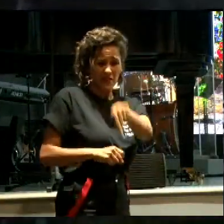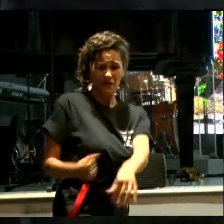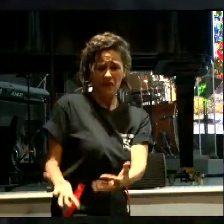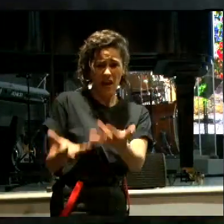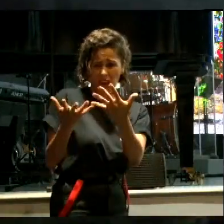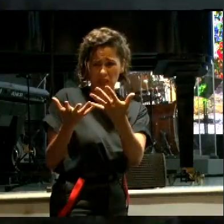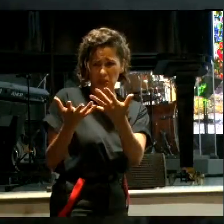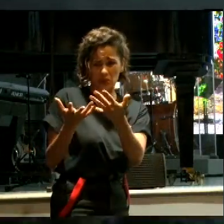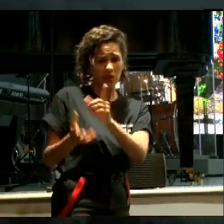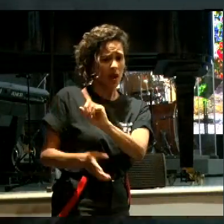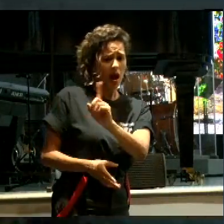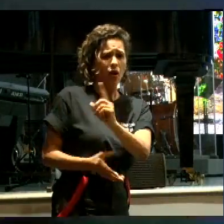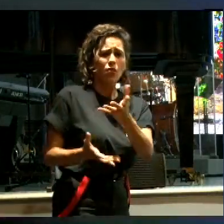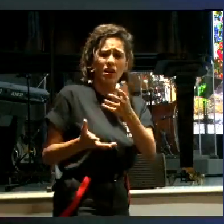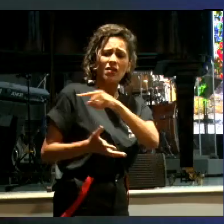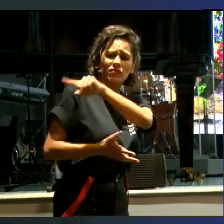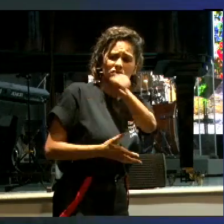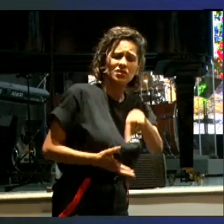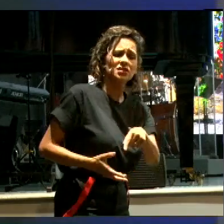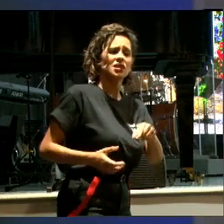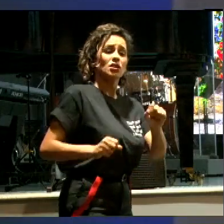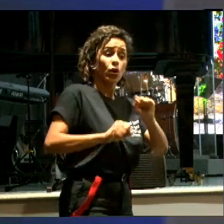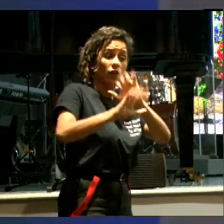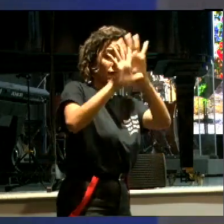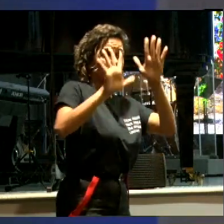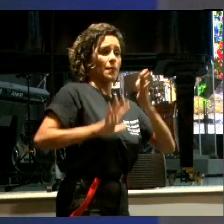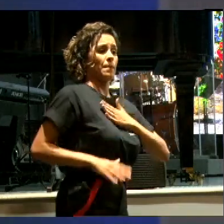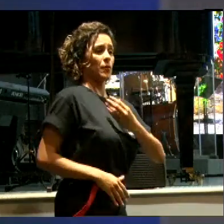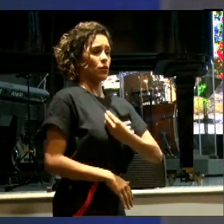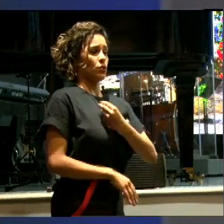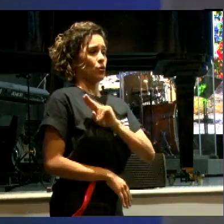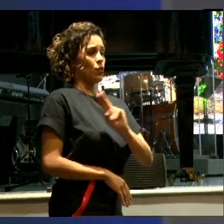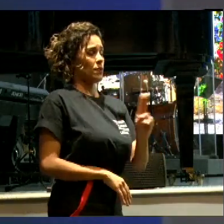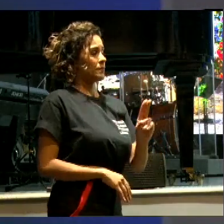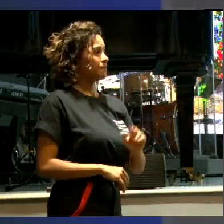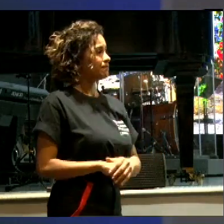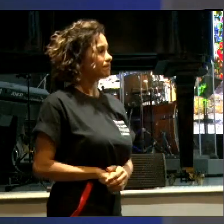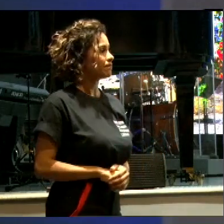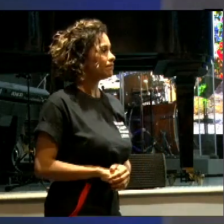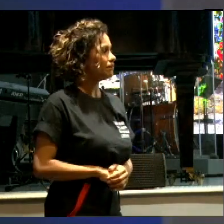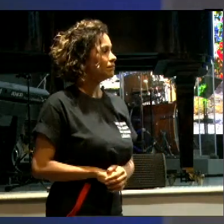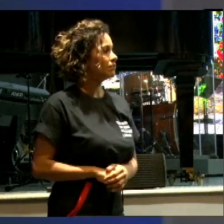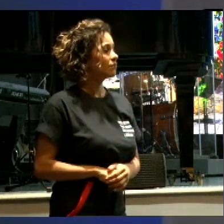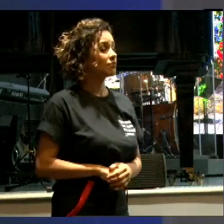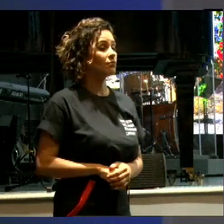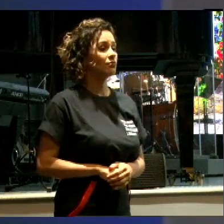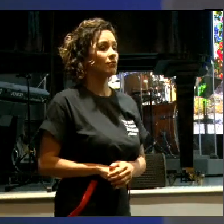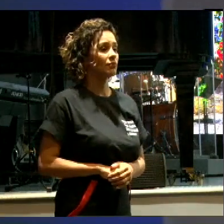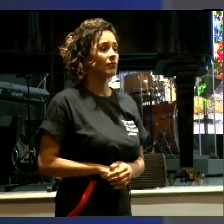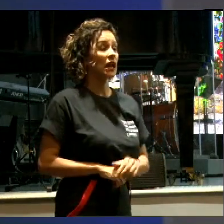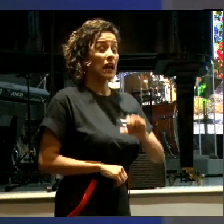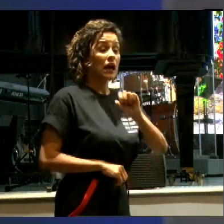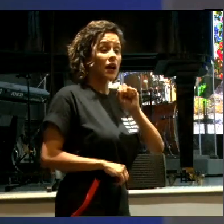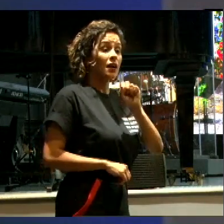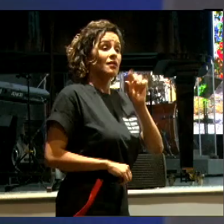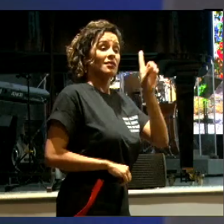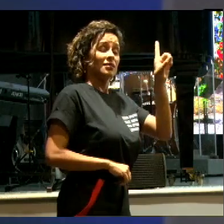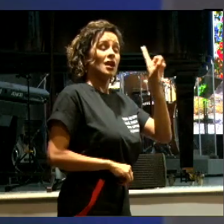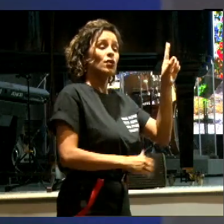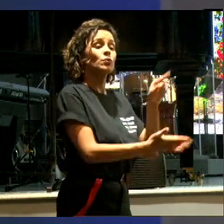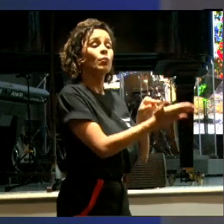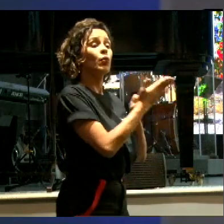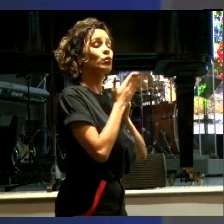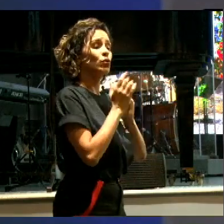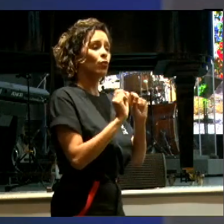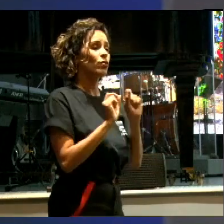nome. Sabe por que que eu não te dei uma filha? Que você ia estragar com a vida dela.